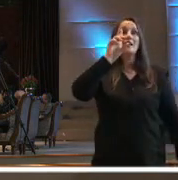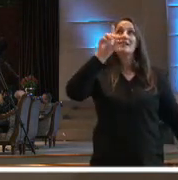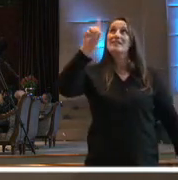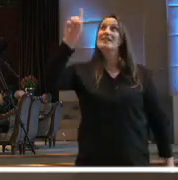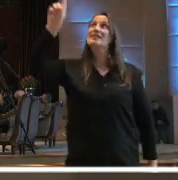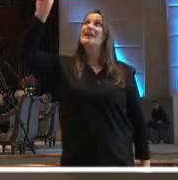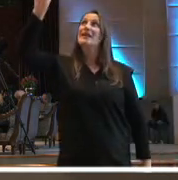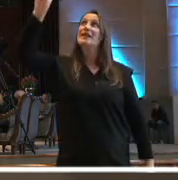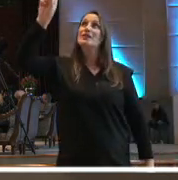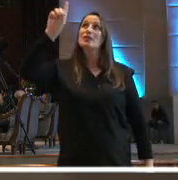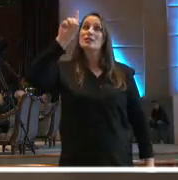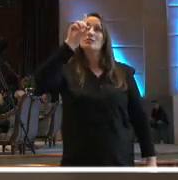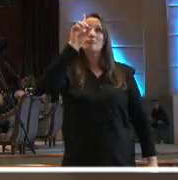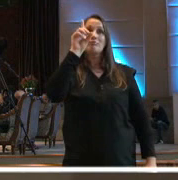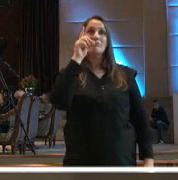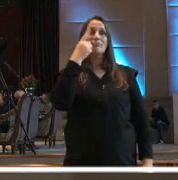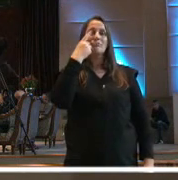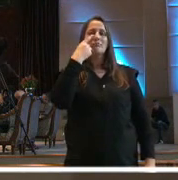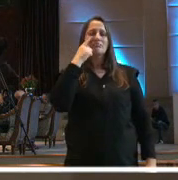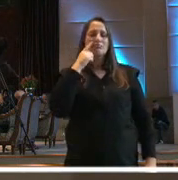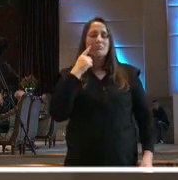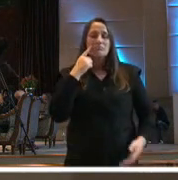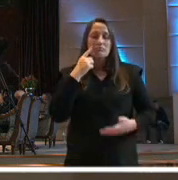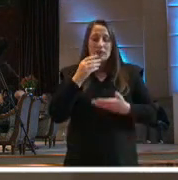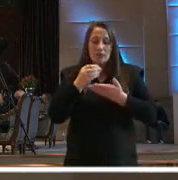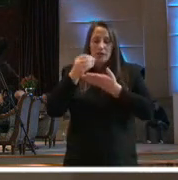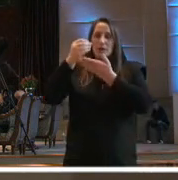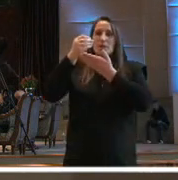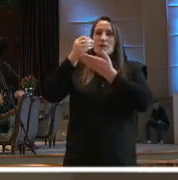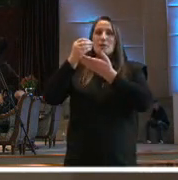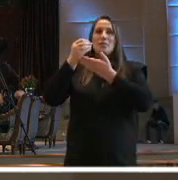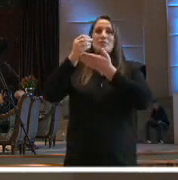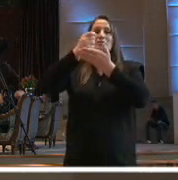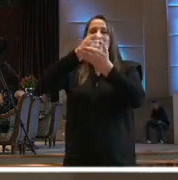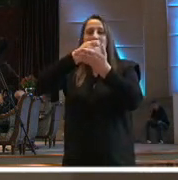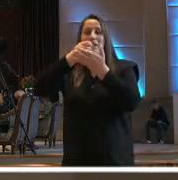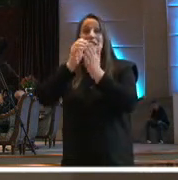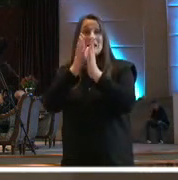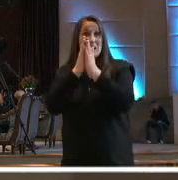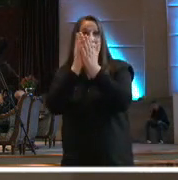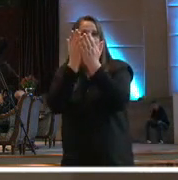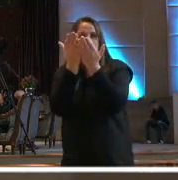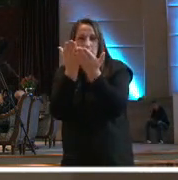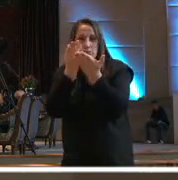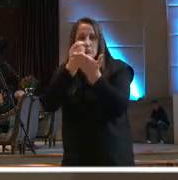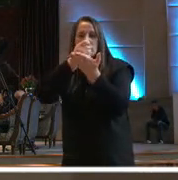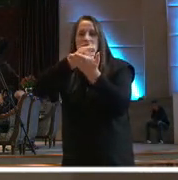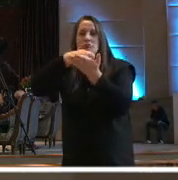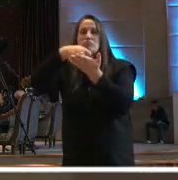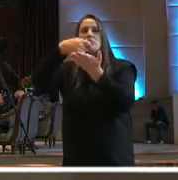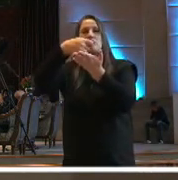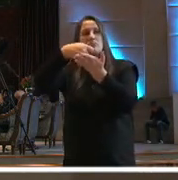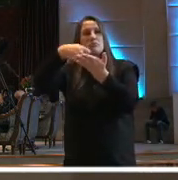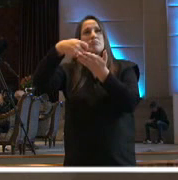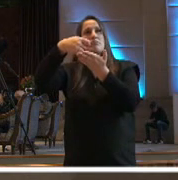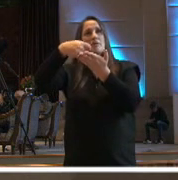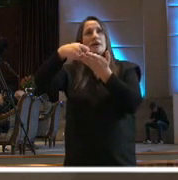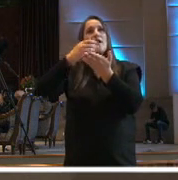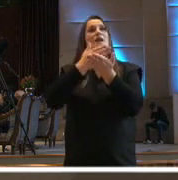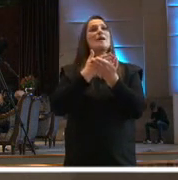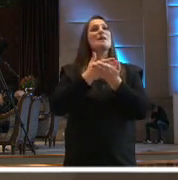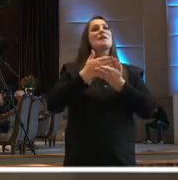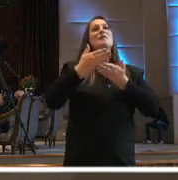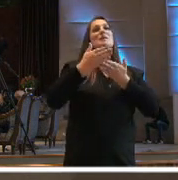lágrimas dele no seu odre, escreveu no seu livro. E aí uma sucessão de milagres